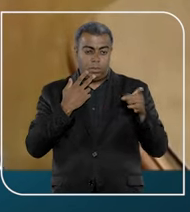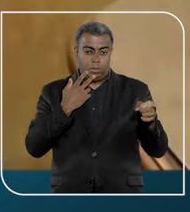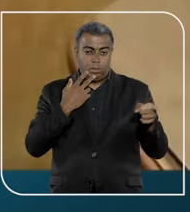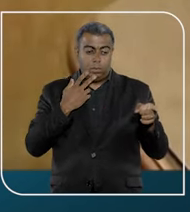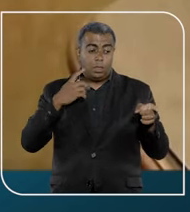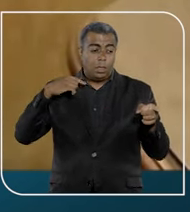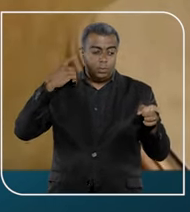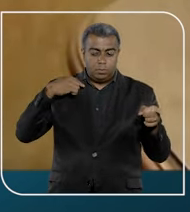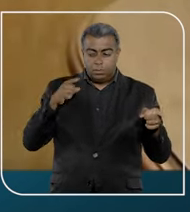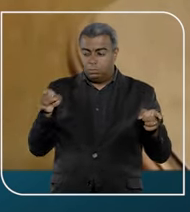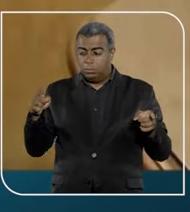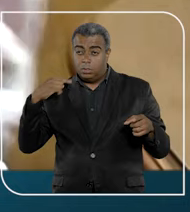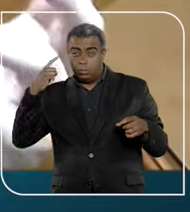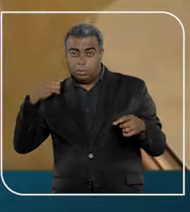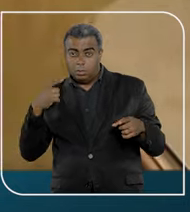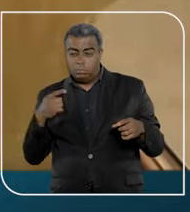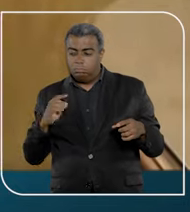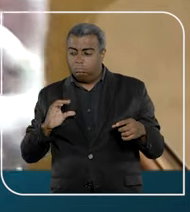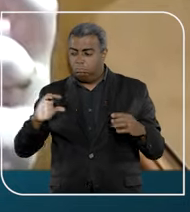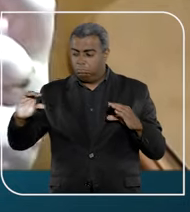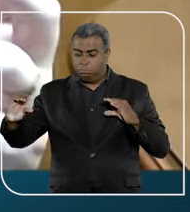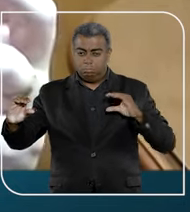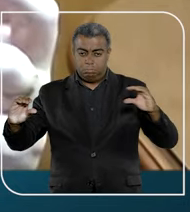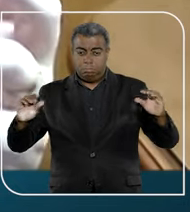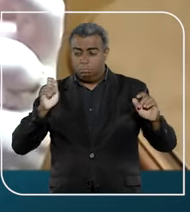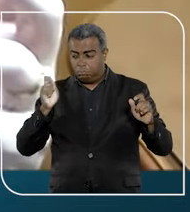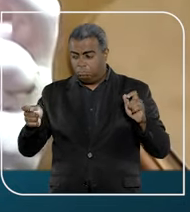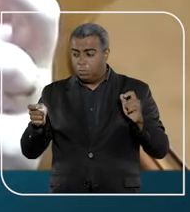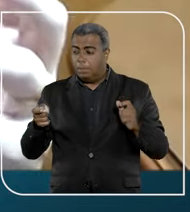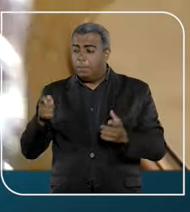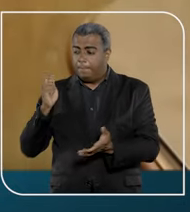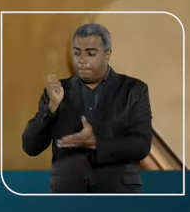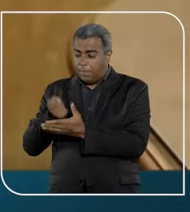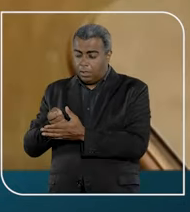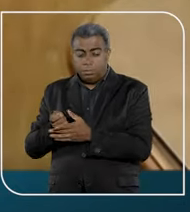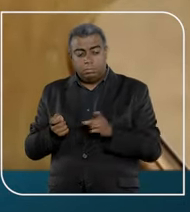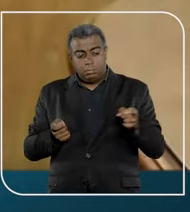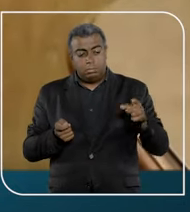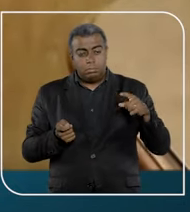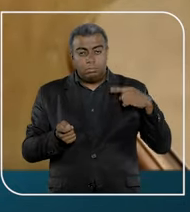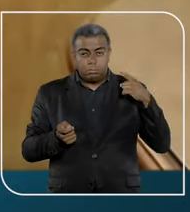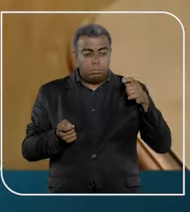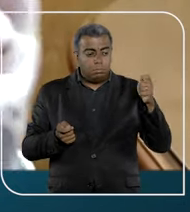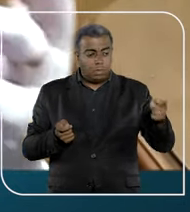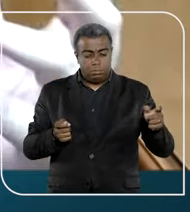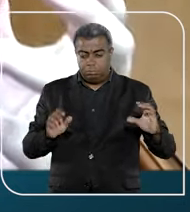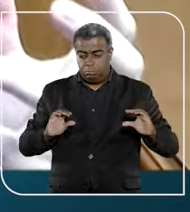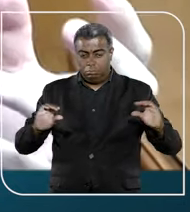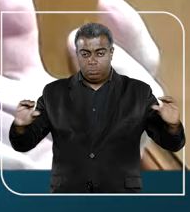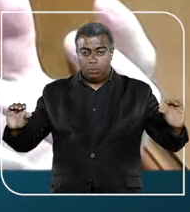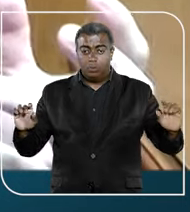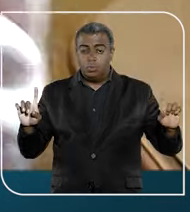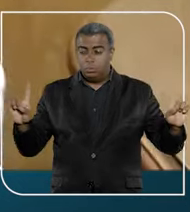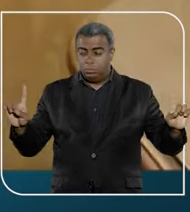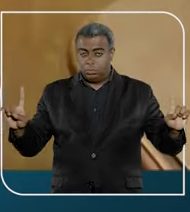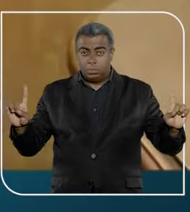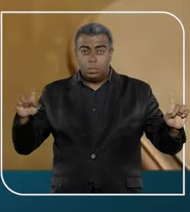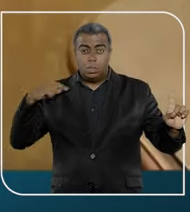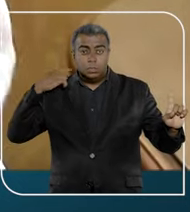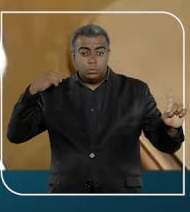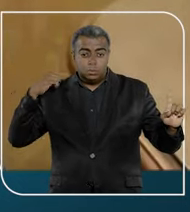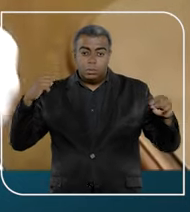honorários sucumbenciais para ambos os advogados, tá? Advogado da esposa e o advogado do